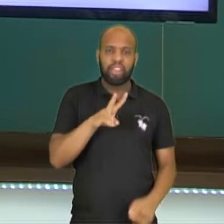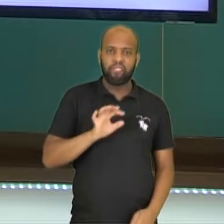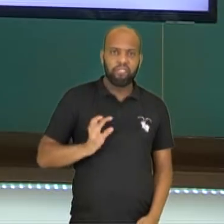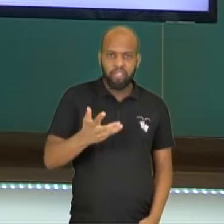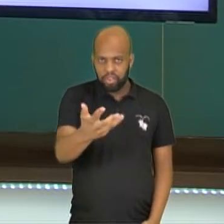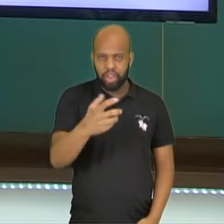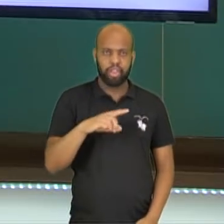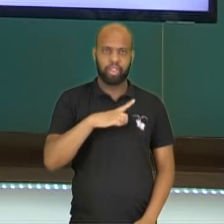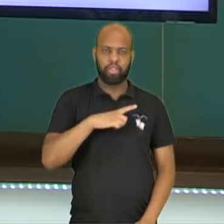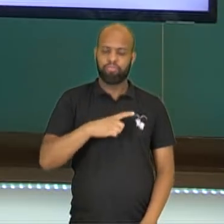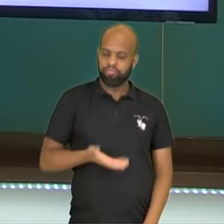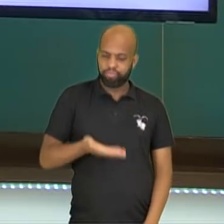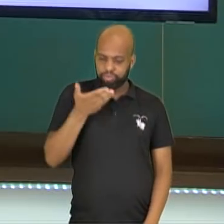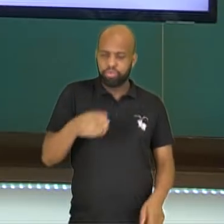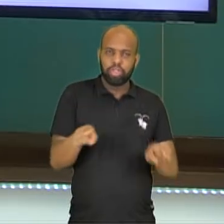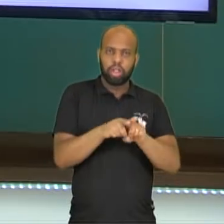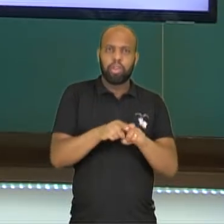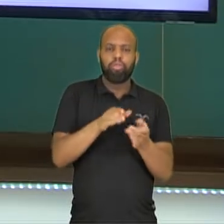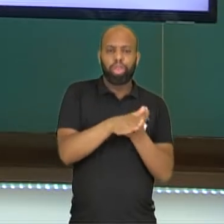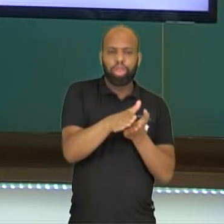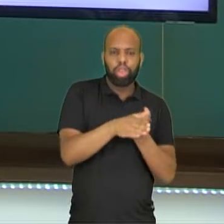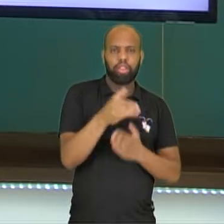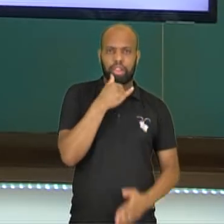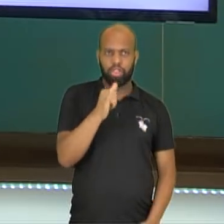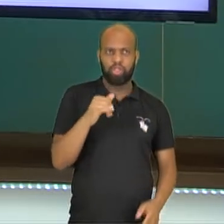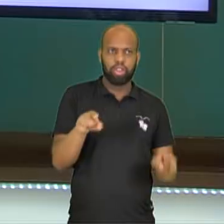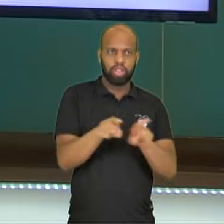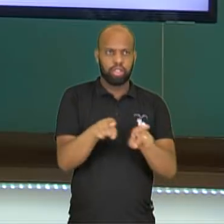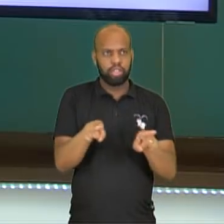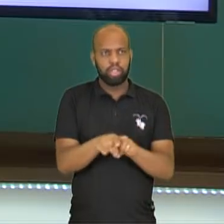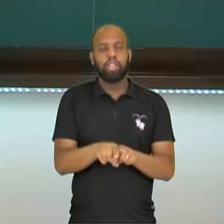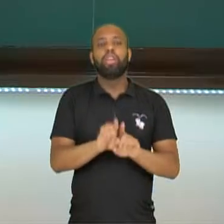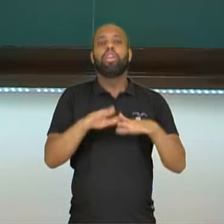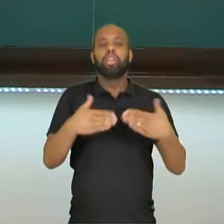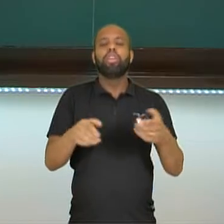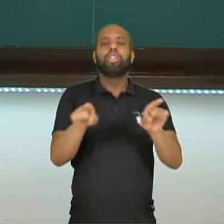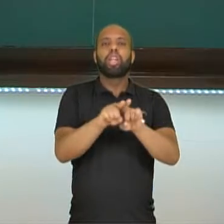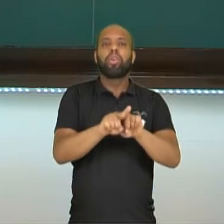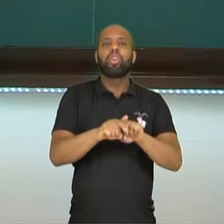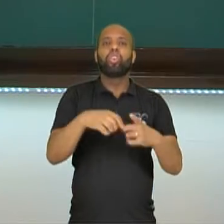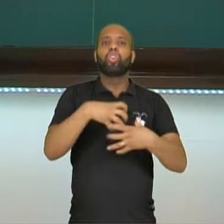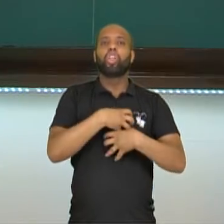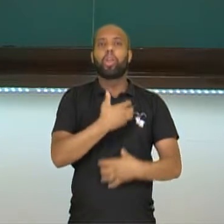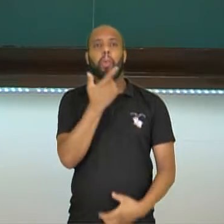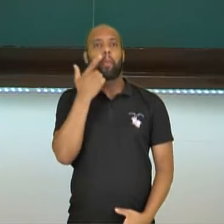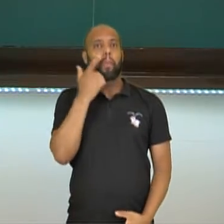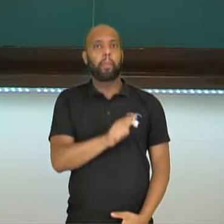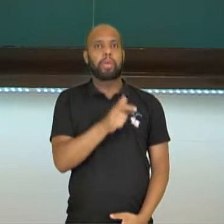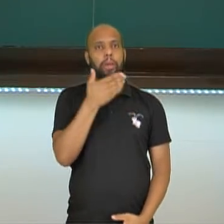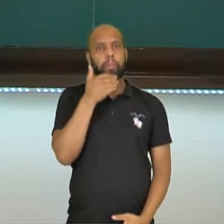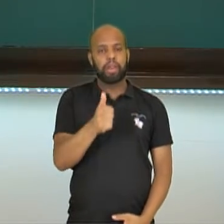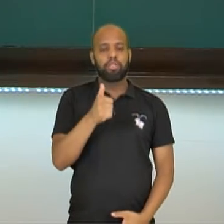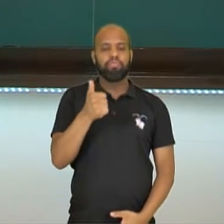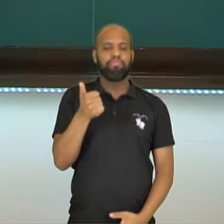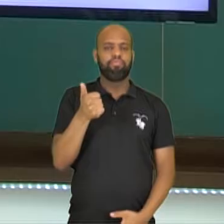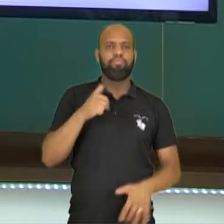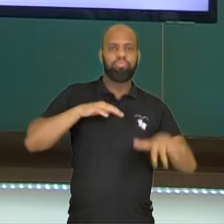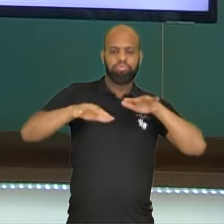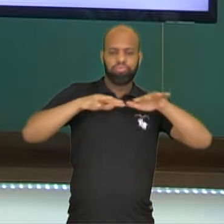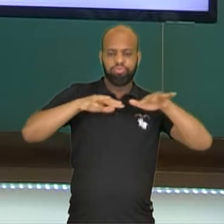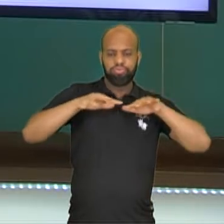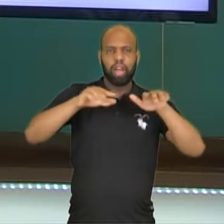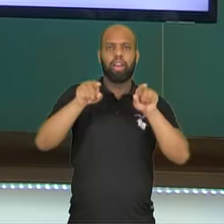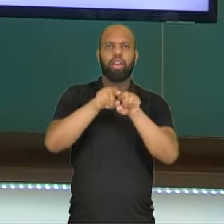para vocês, o aumento do consumo de energia e basicamente também a forma mais eficiente de ter o movimento, como da mesma forma